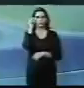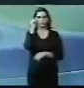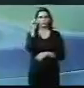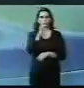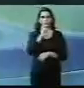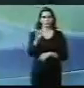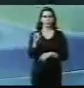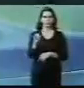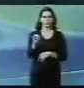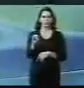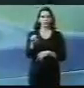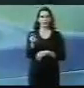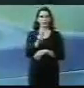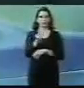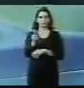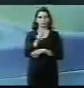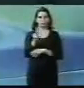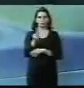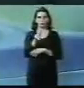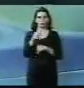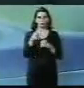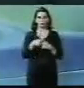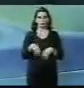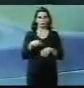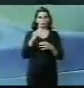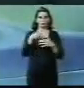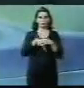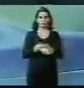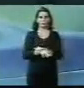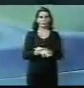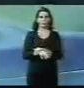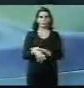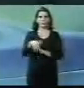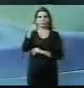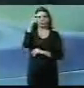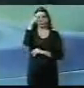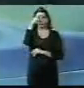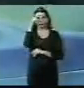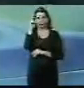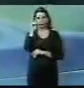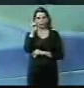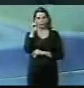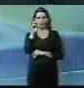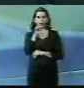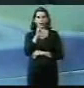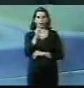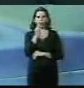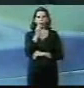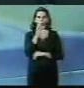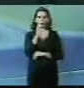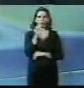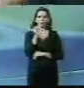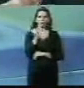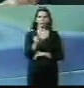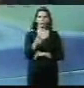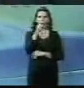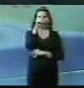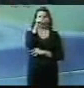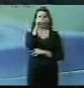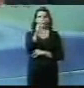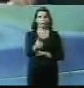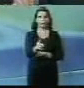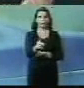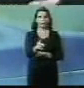aquele endereço já está armazenado na sua cache. Se ele estiver armazenado, beleza. Então ele vai enviar esse